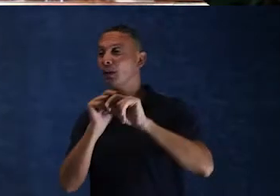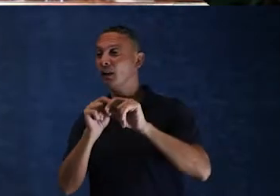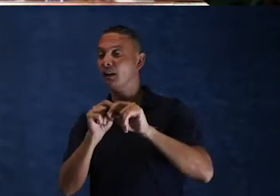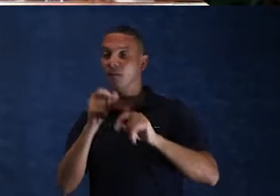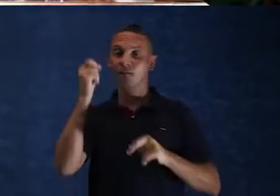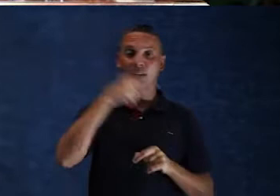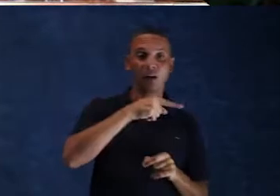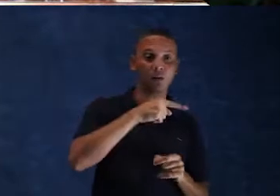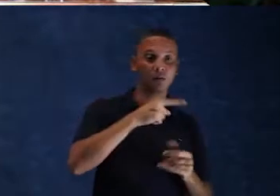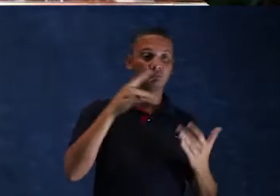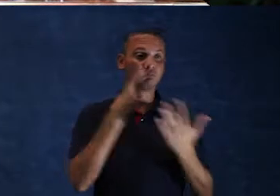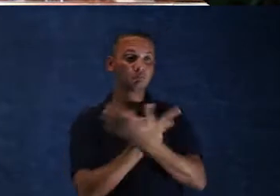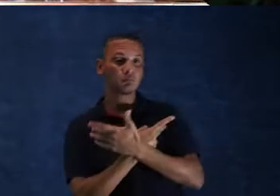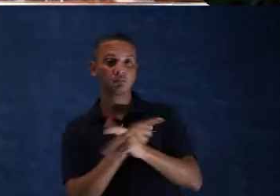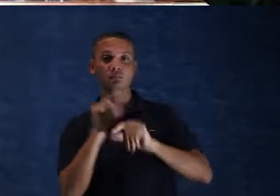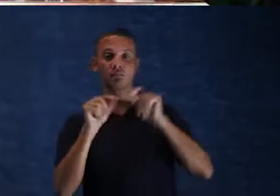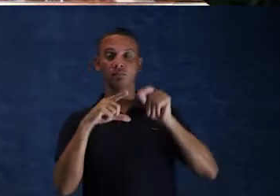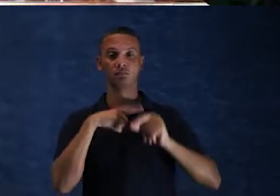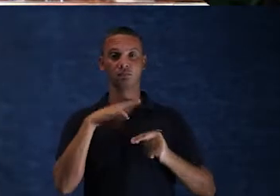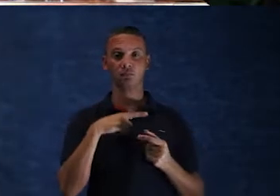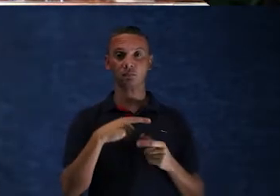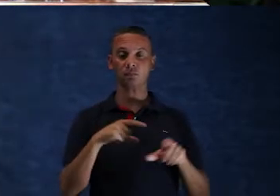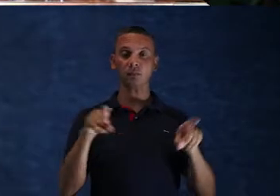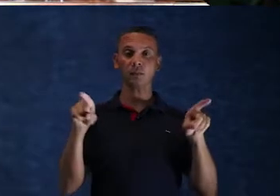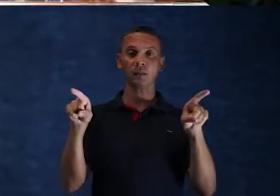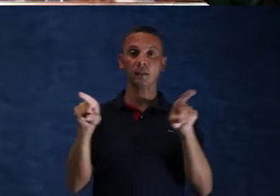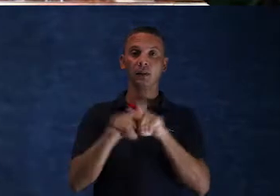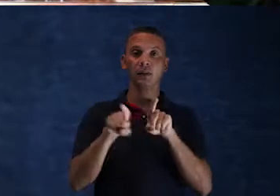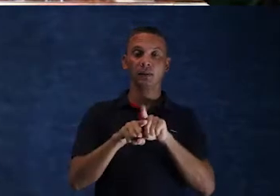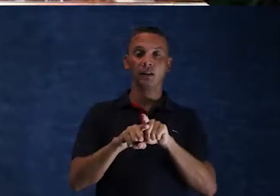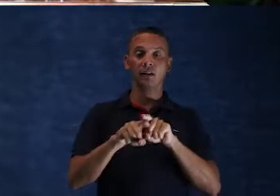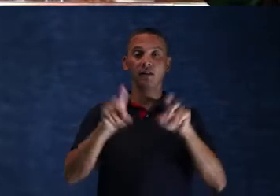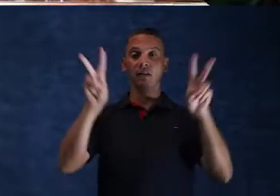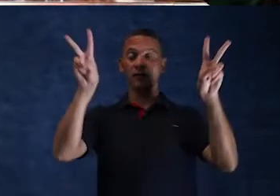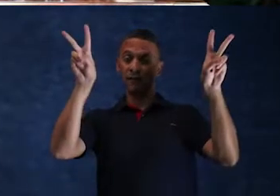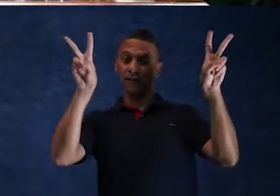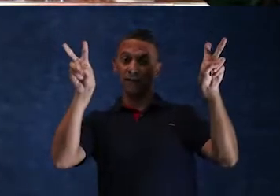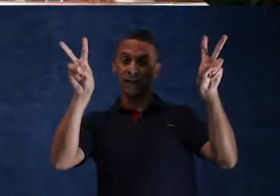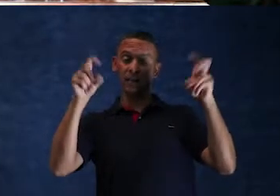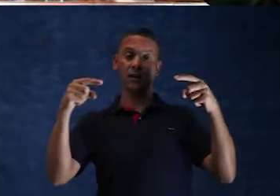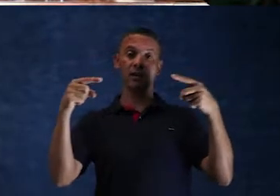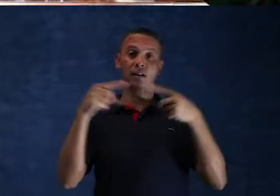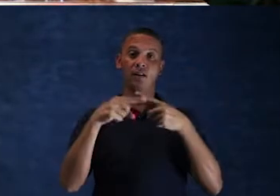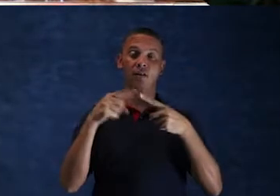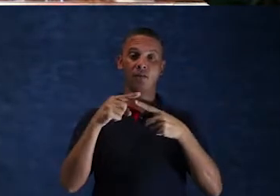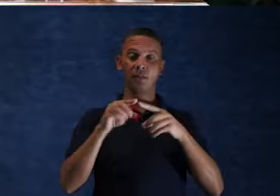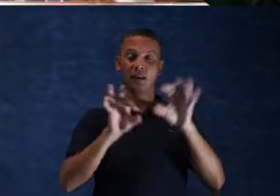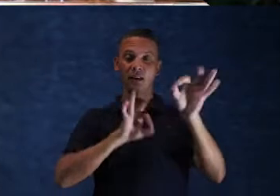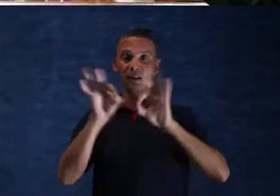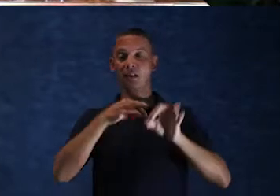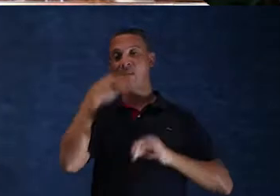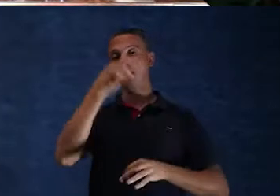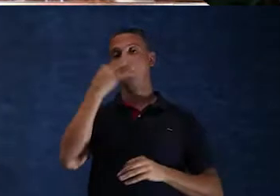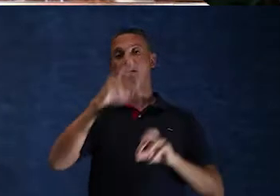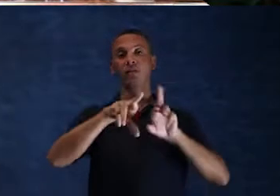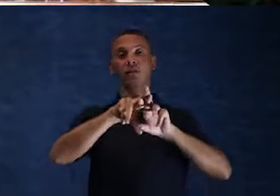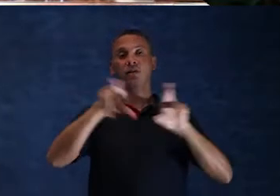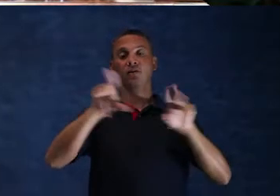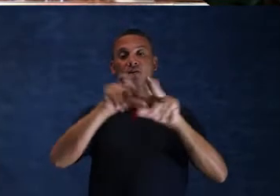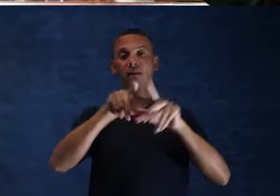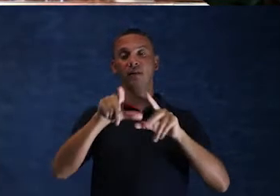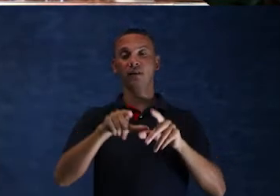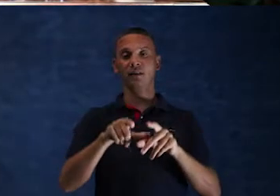entre o falso e o seu duplo. A contemporaneidade do tema está, assim, na configuração dessa